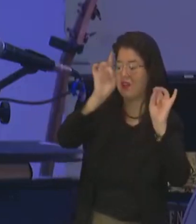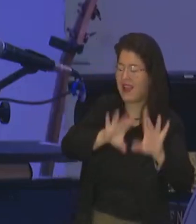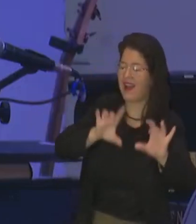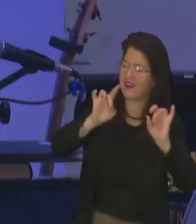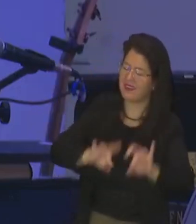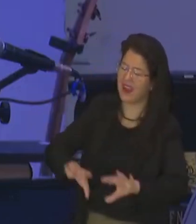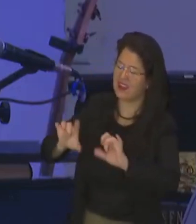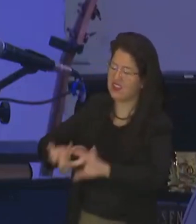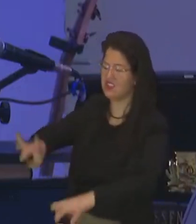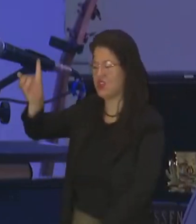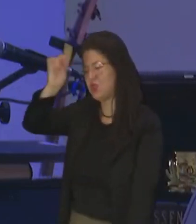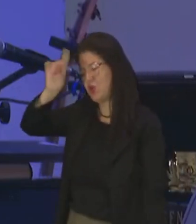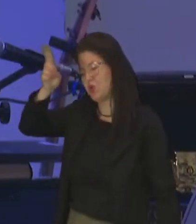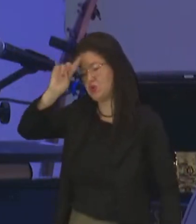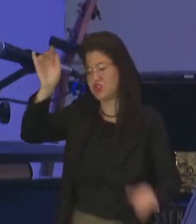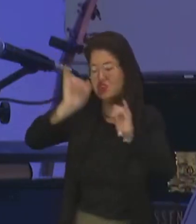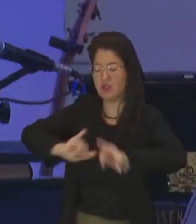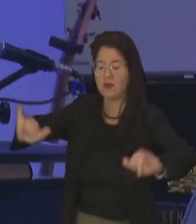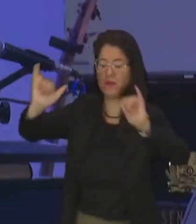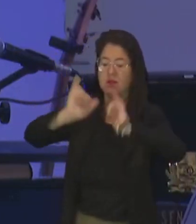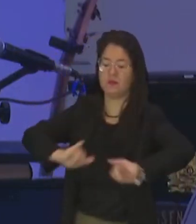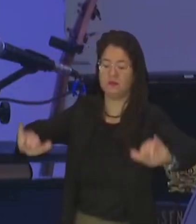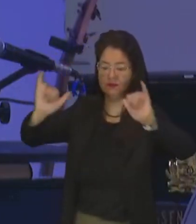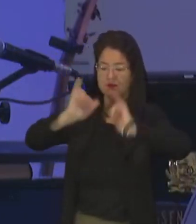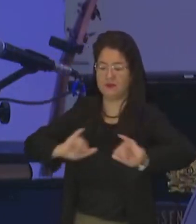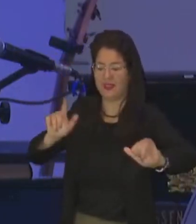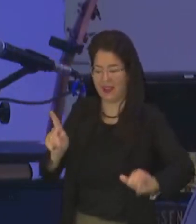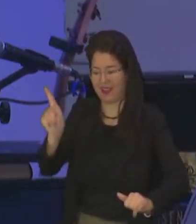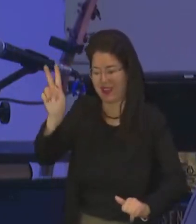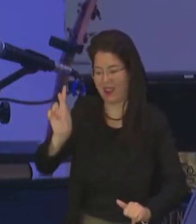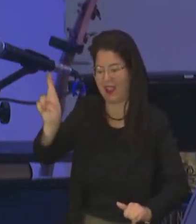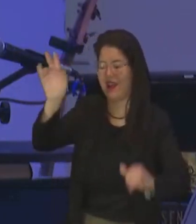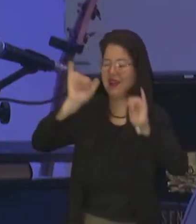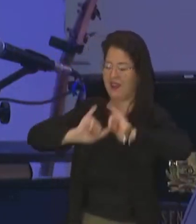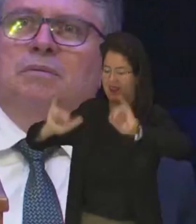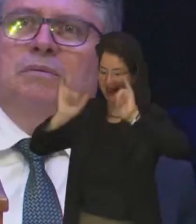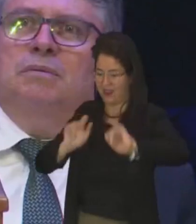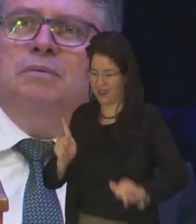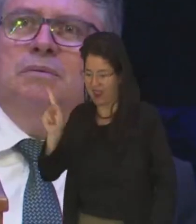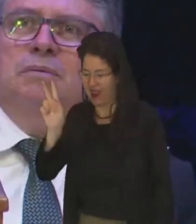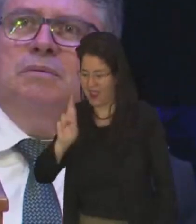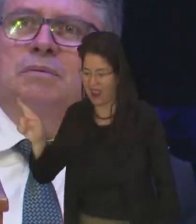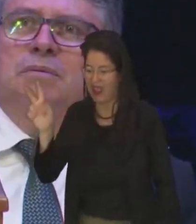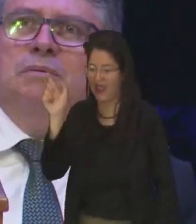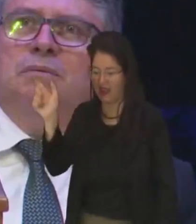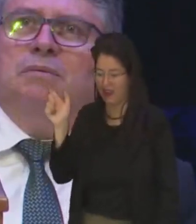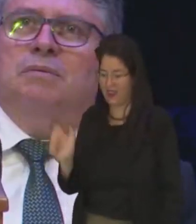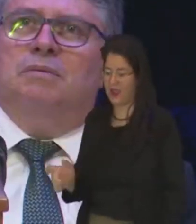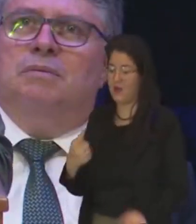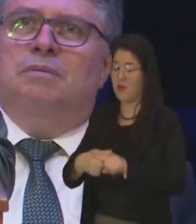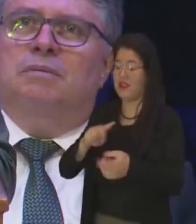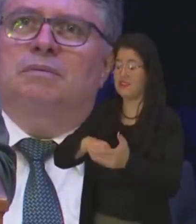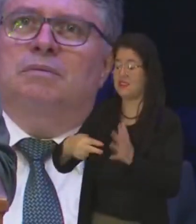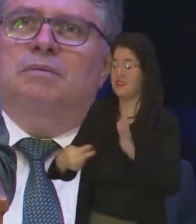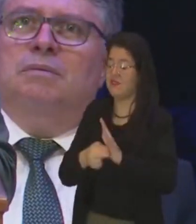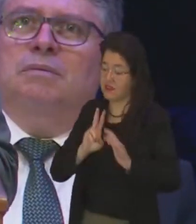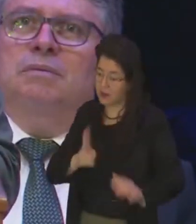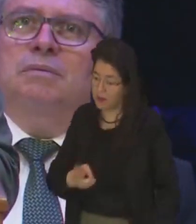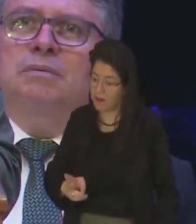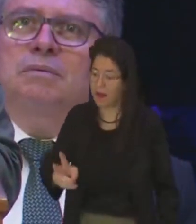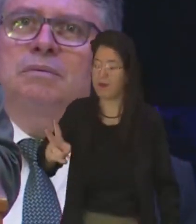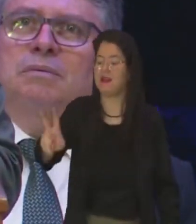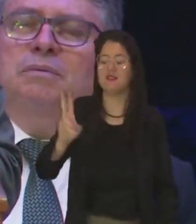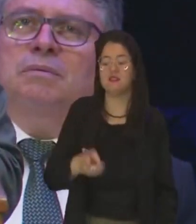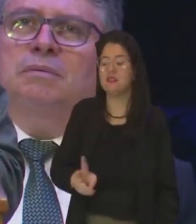dia, proclamai. Então proclamai tem esse KR, anunciai tem esse KR, né? Porque é continuativo,